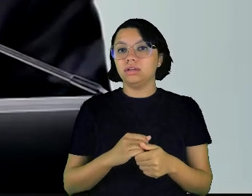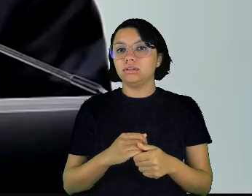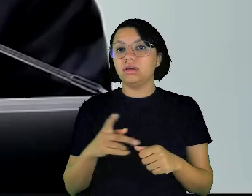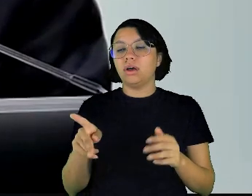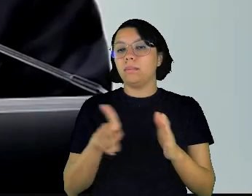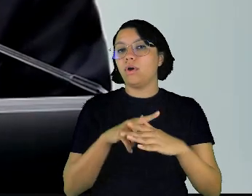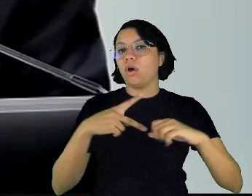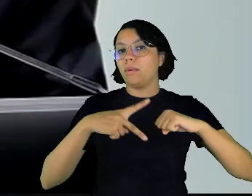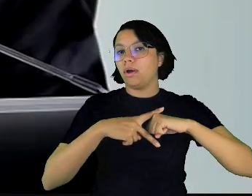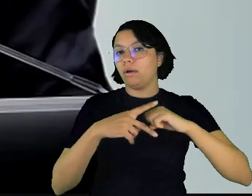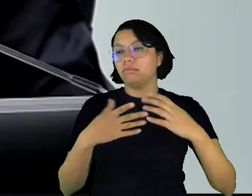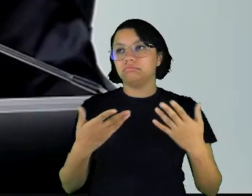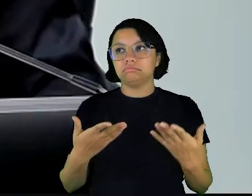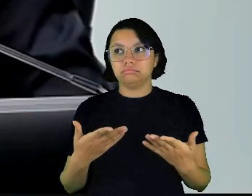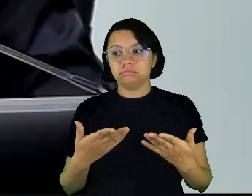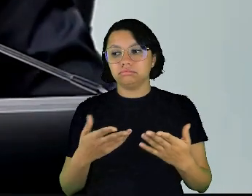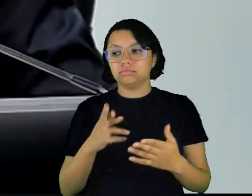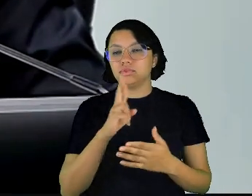beneficiário, então, do regime